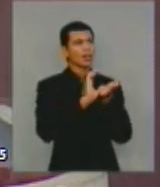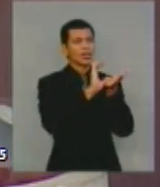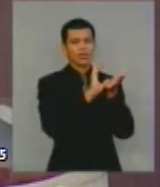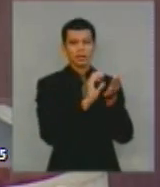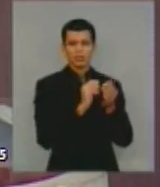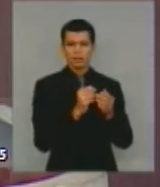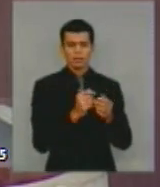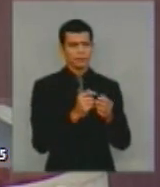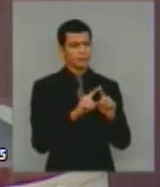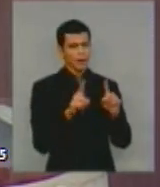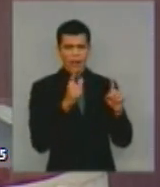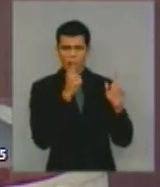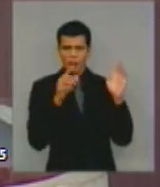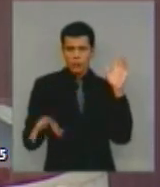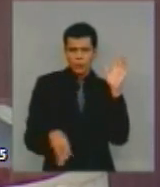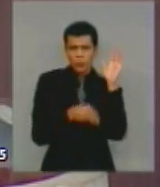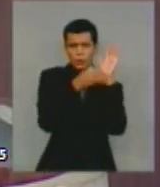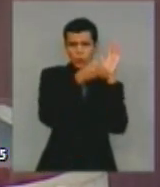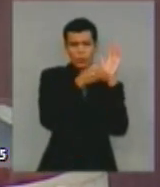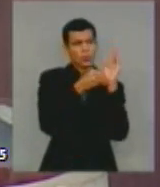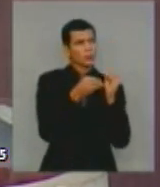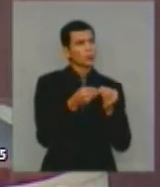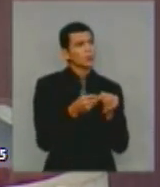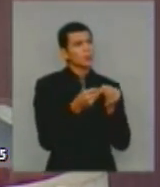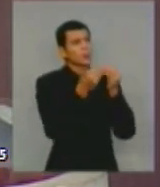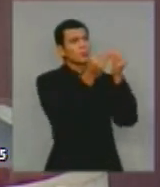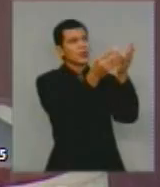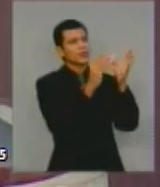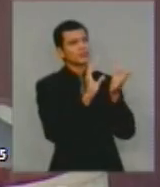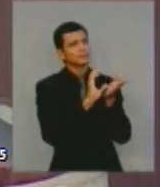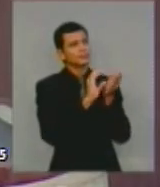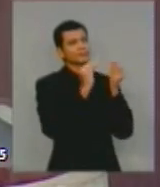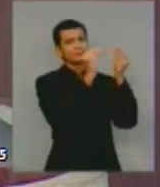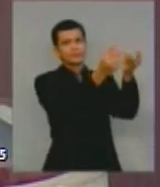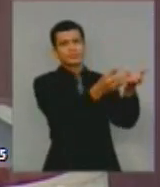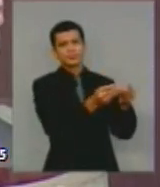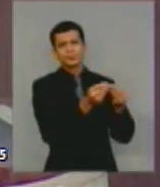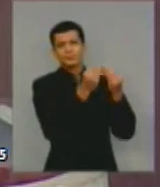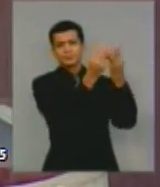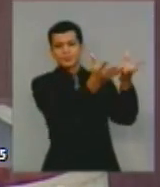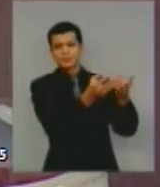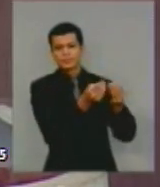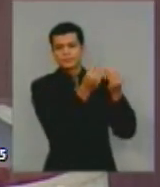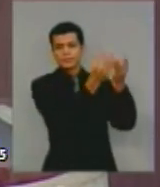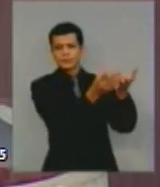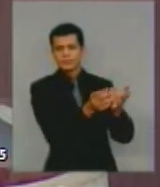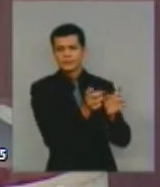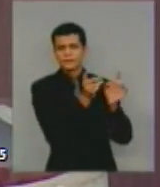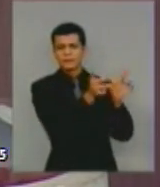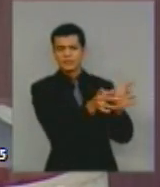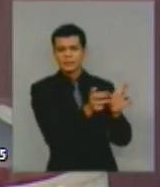E é uma cadeia produtiva que ela é, sobretudo, concentradora de riqueza. Ela concentra